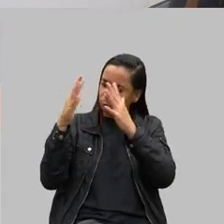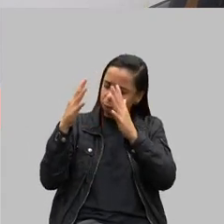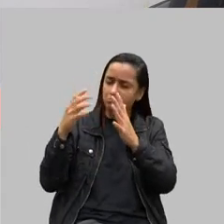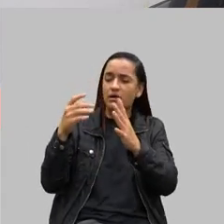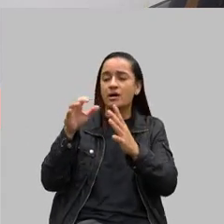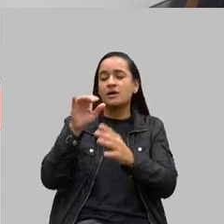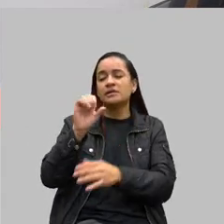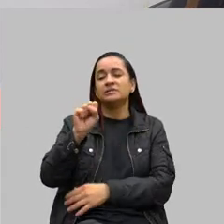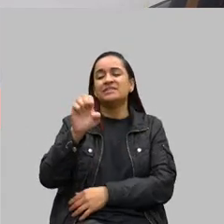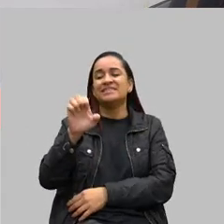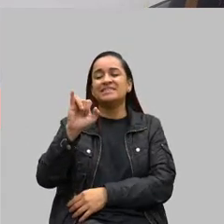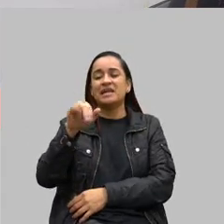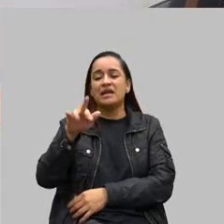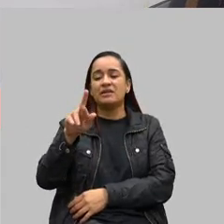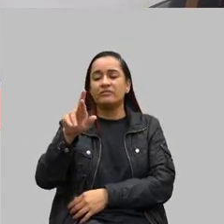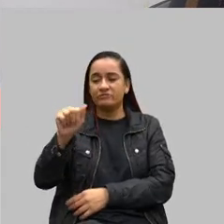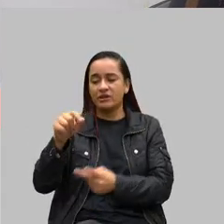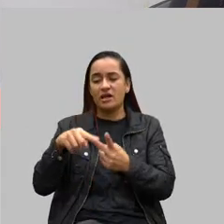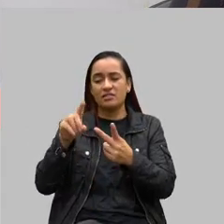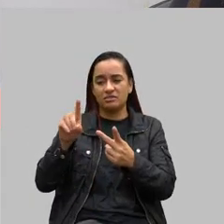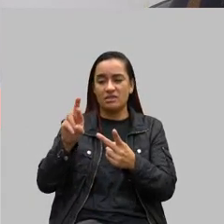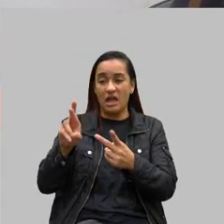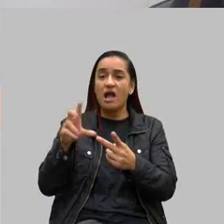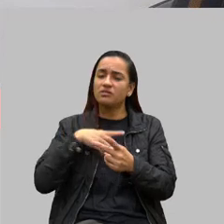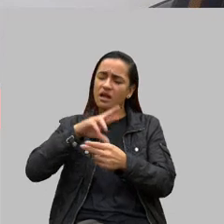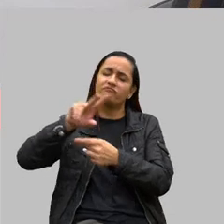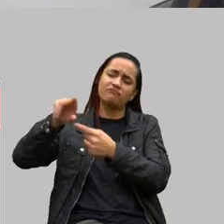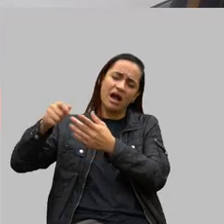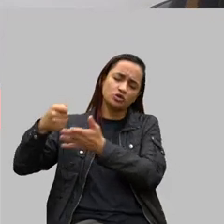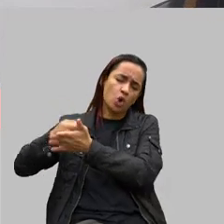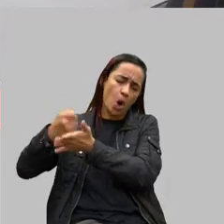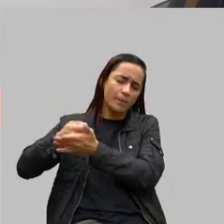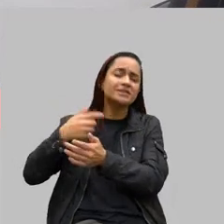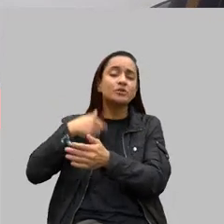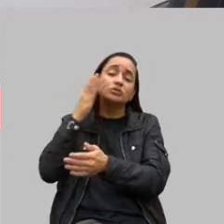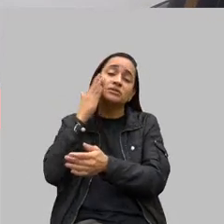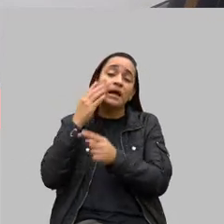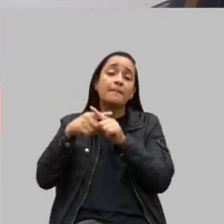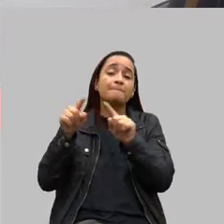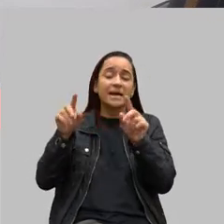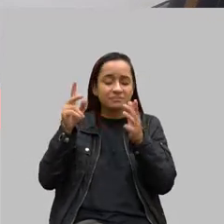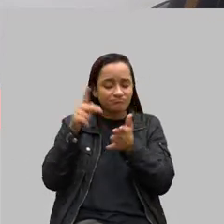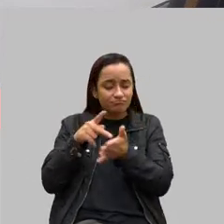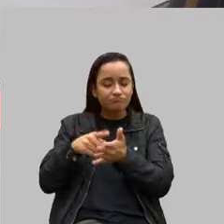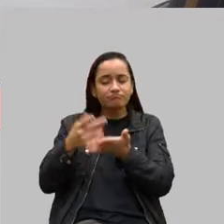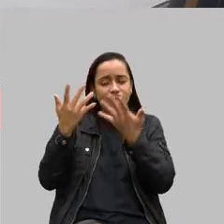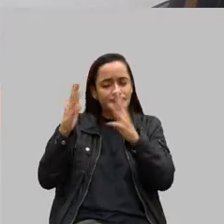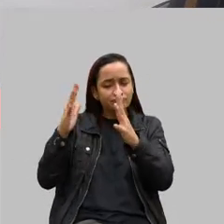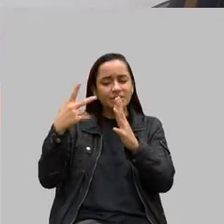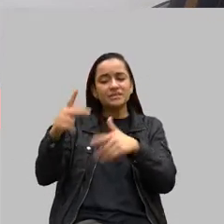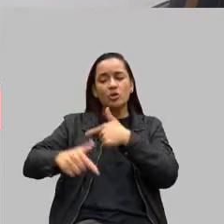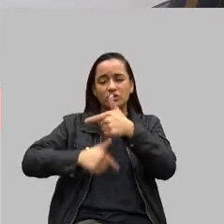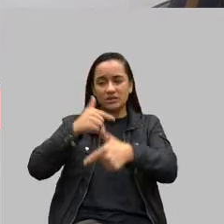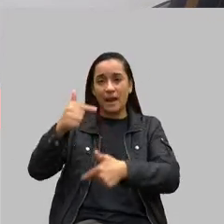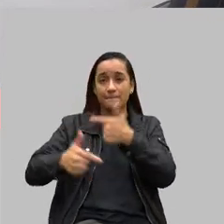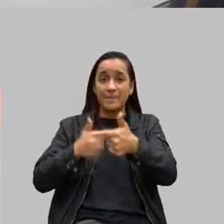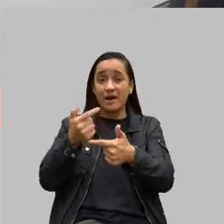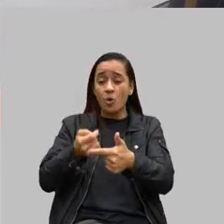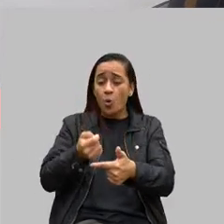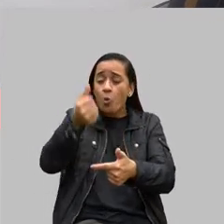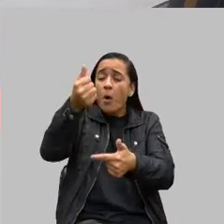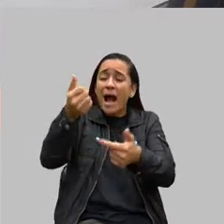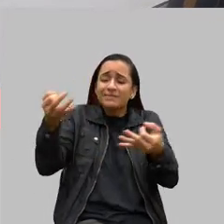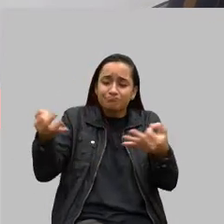Claro mas eu não poderia deix de de reconhecer o trabalho que eu julgo quase perto do Impecável